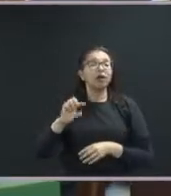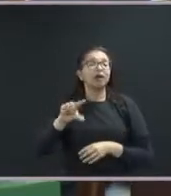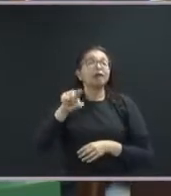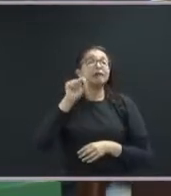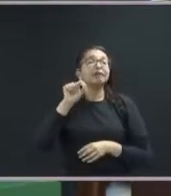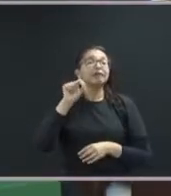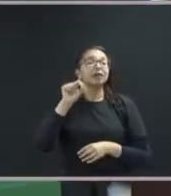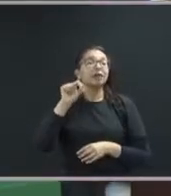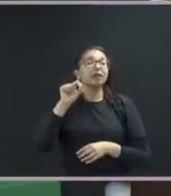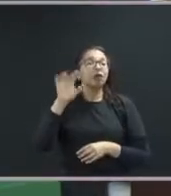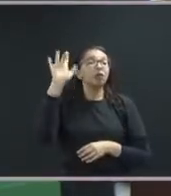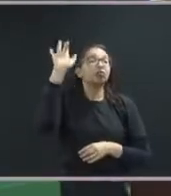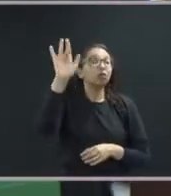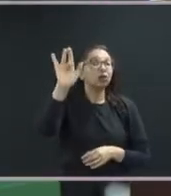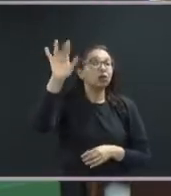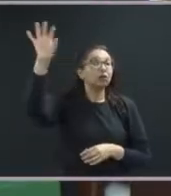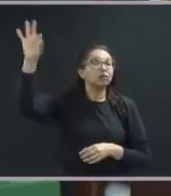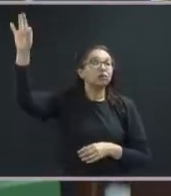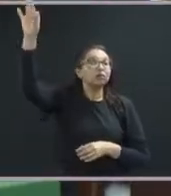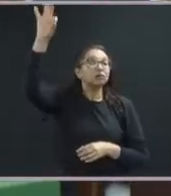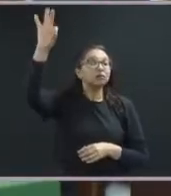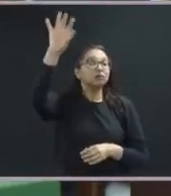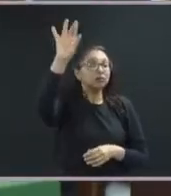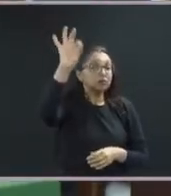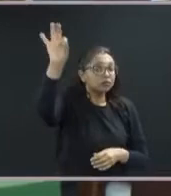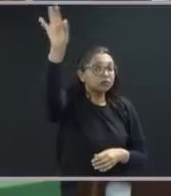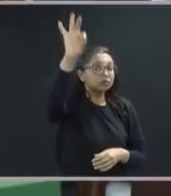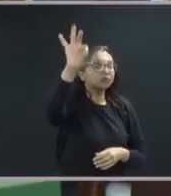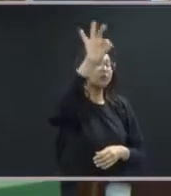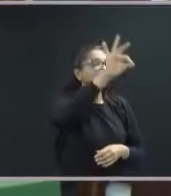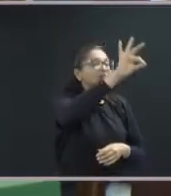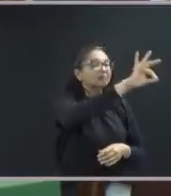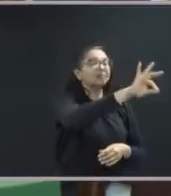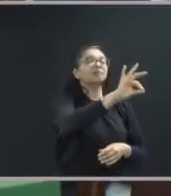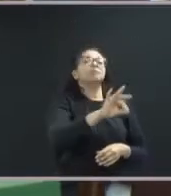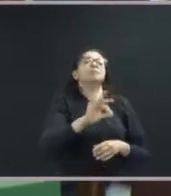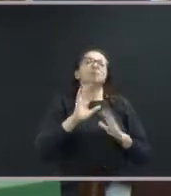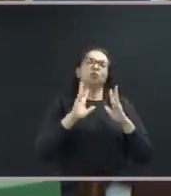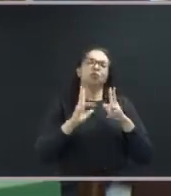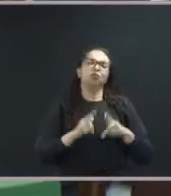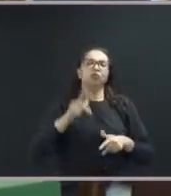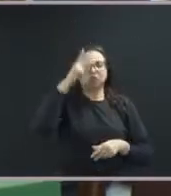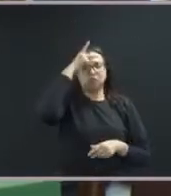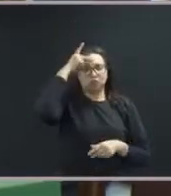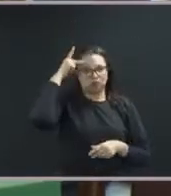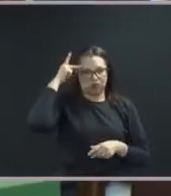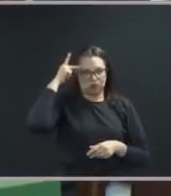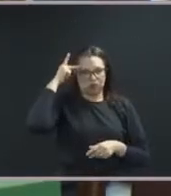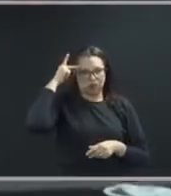Pastor, nós precisamos criar uma estratégia. Deus não precisa de muleta.